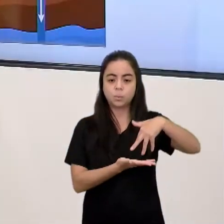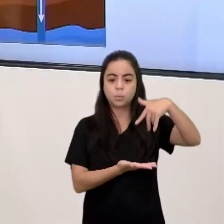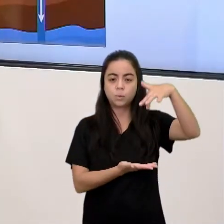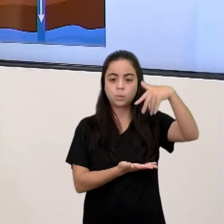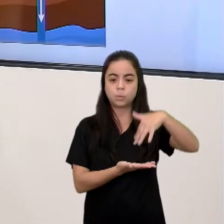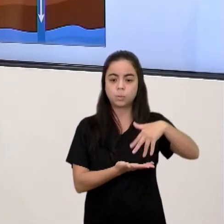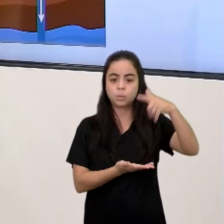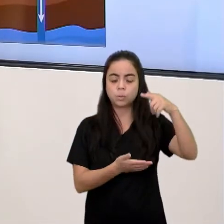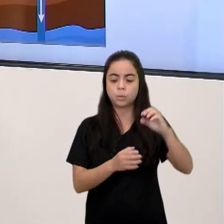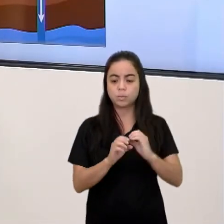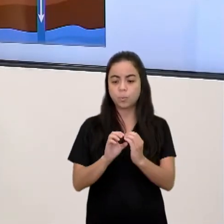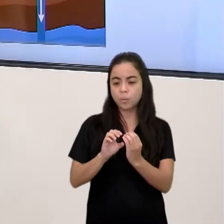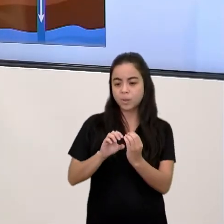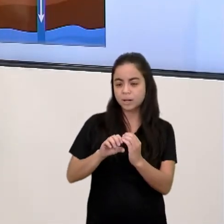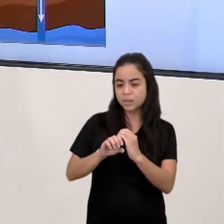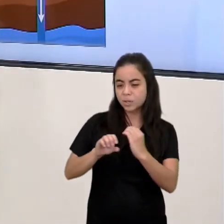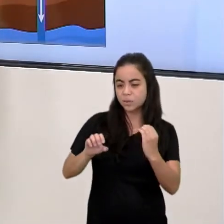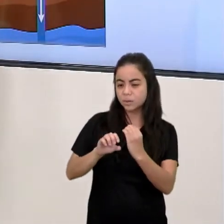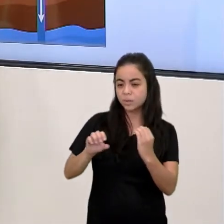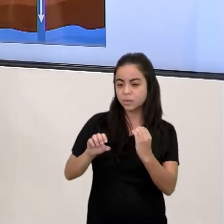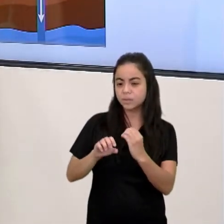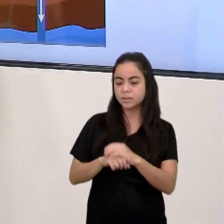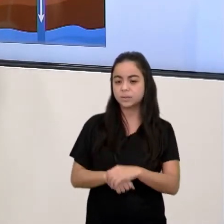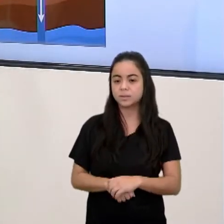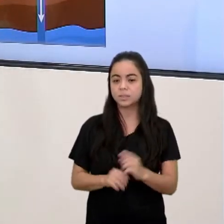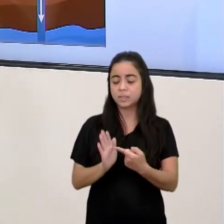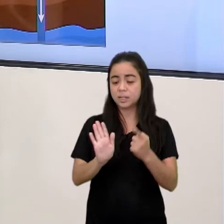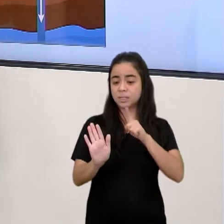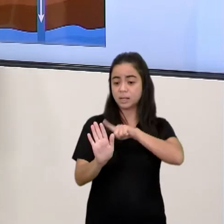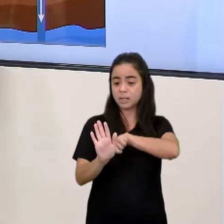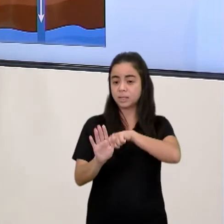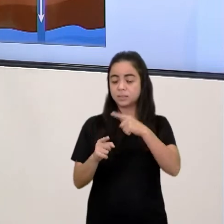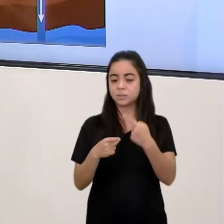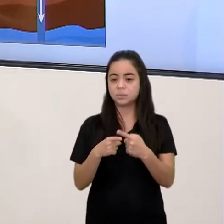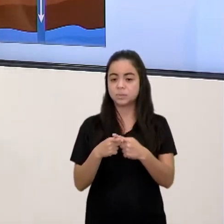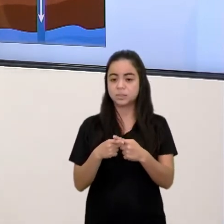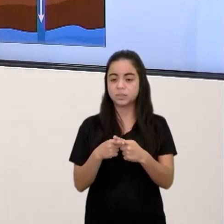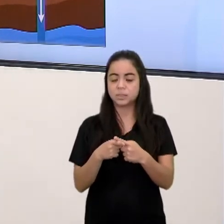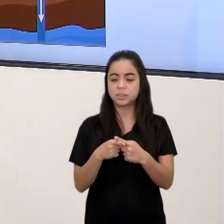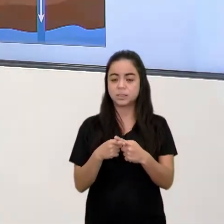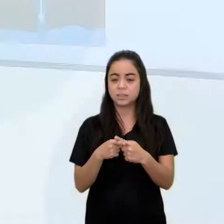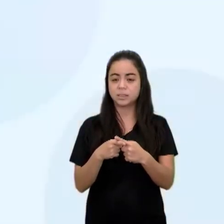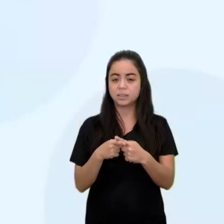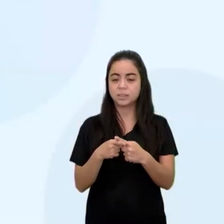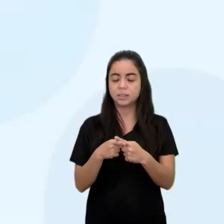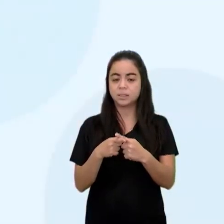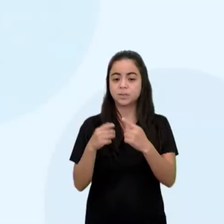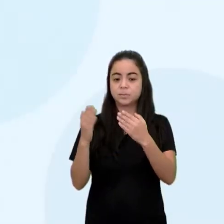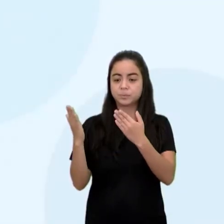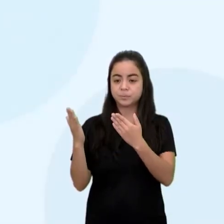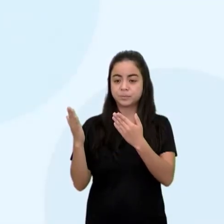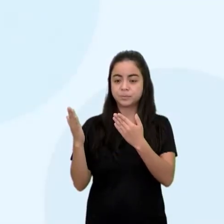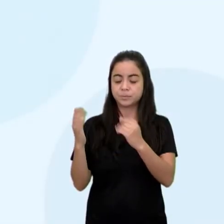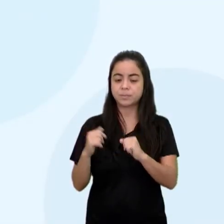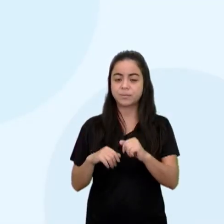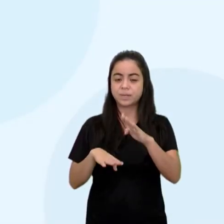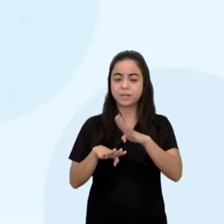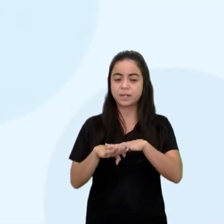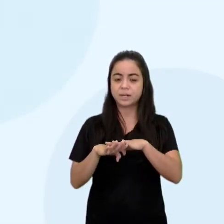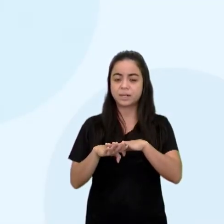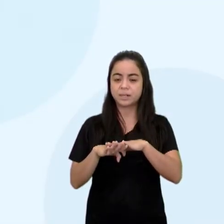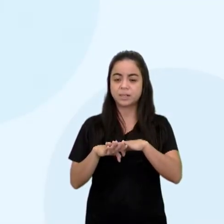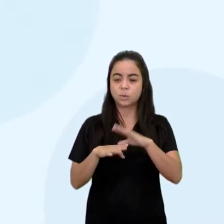é canalizado, esse cano tá por trás, tá certo? Porque isso daqui é o nosso nossa rede de